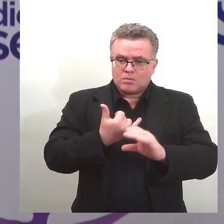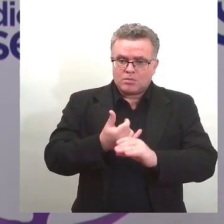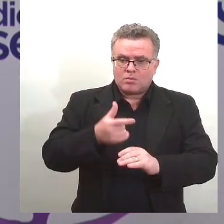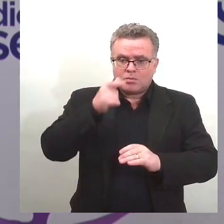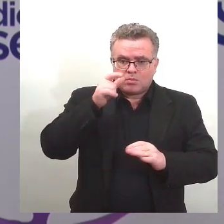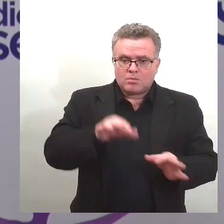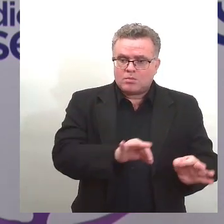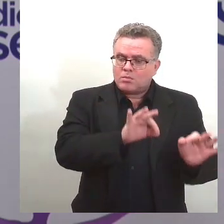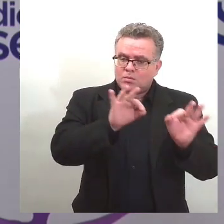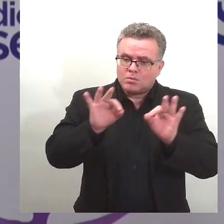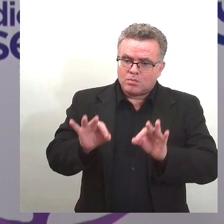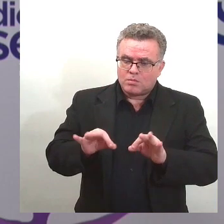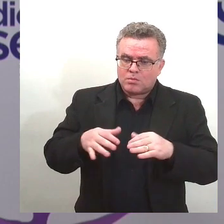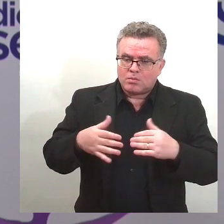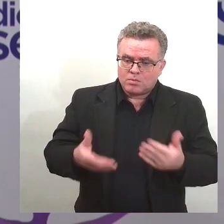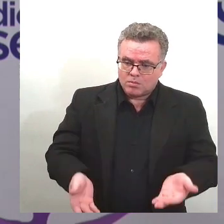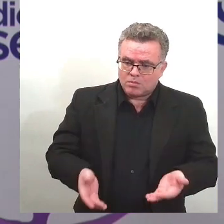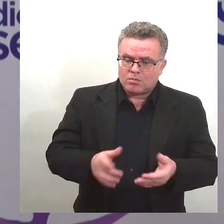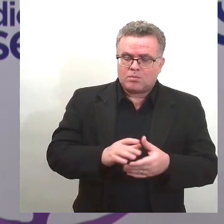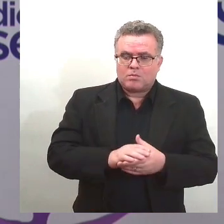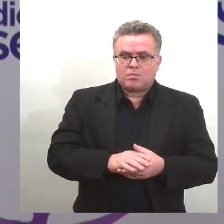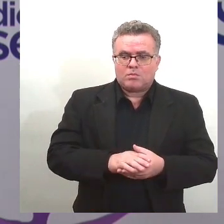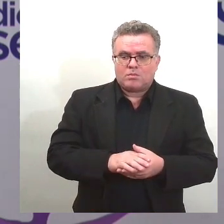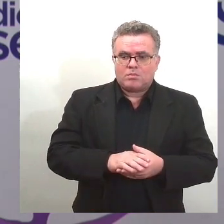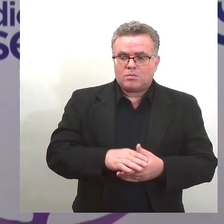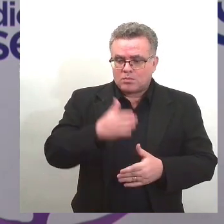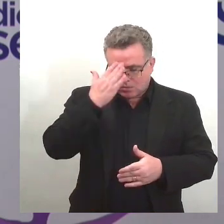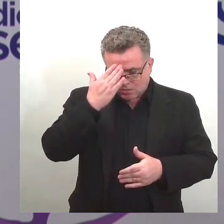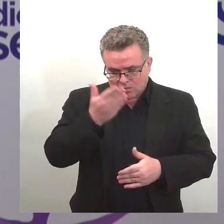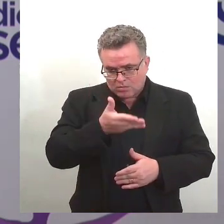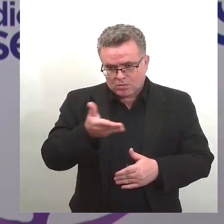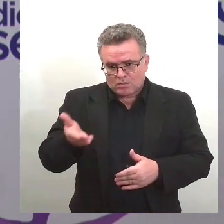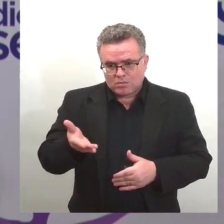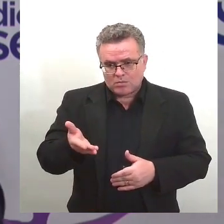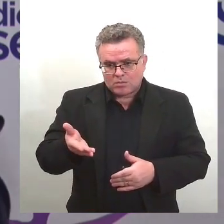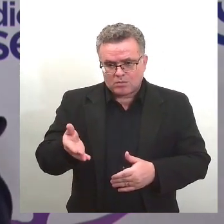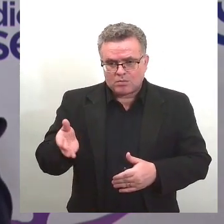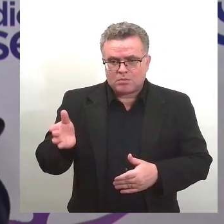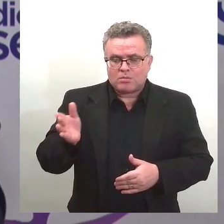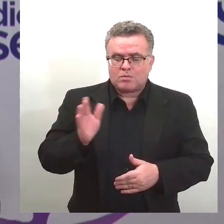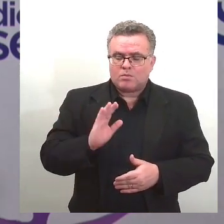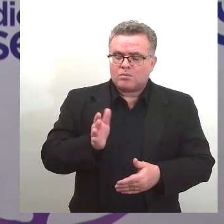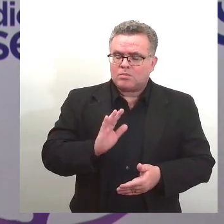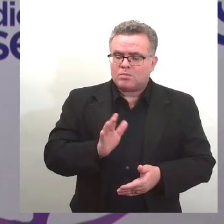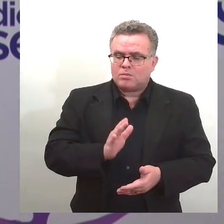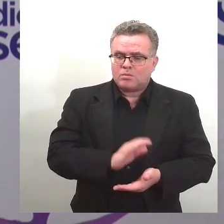nosso canal no YouTube. Muito obrigado pela companhia e até o nosso próximo encontro.